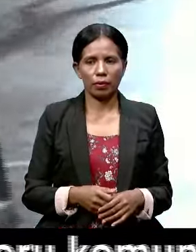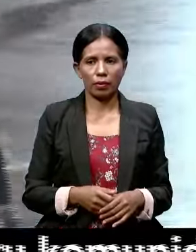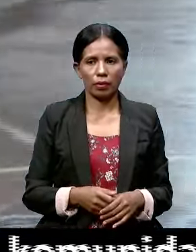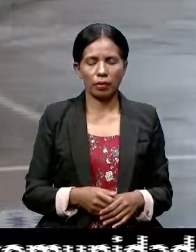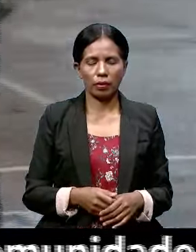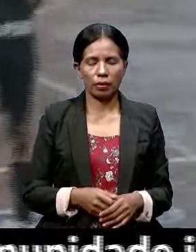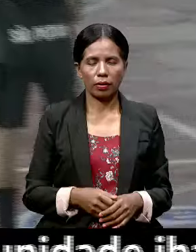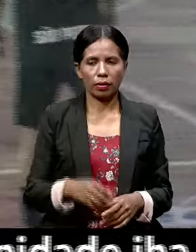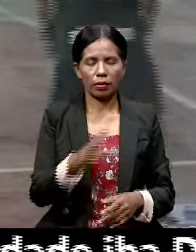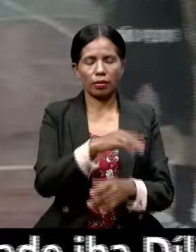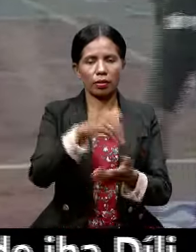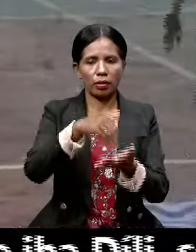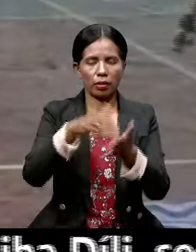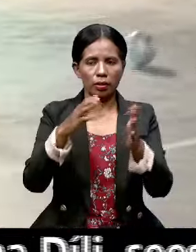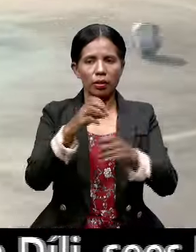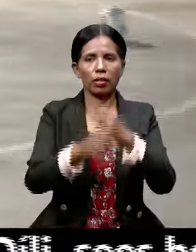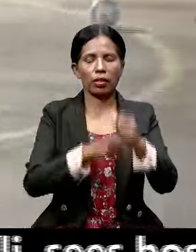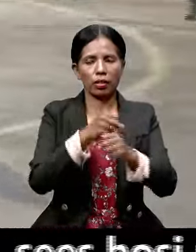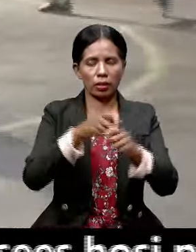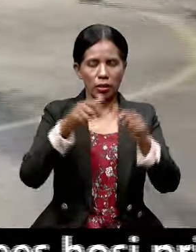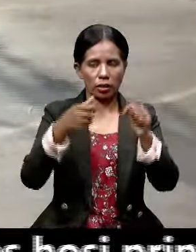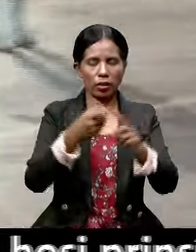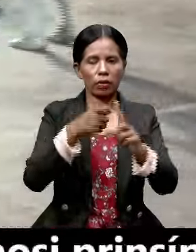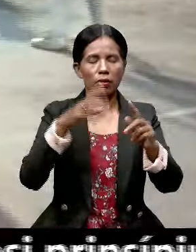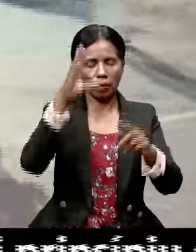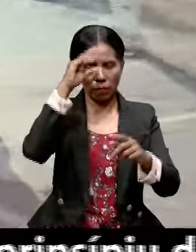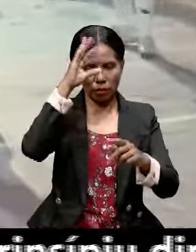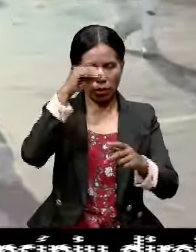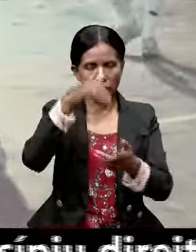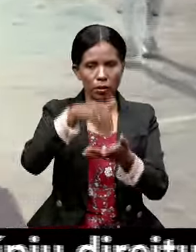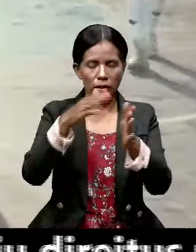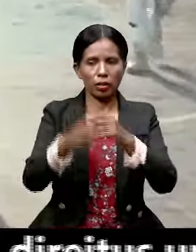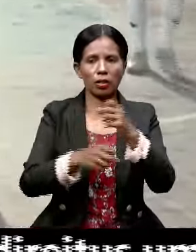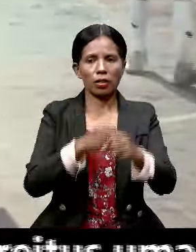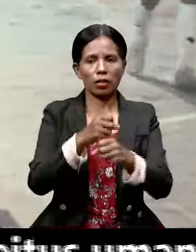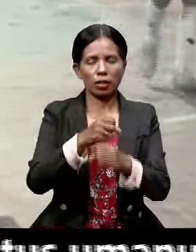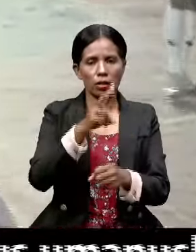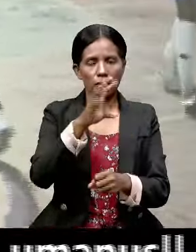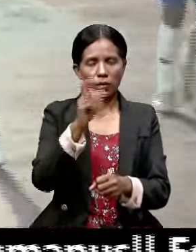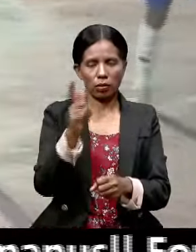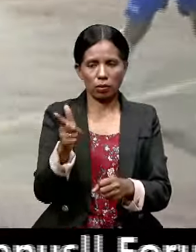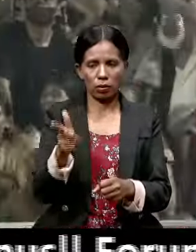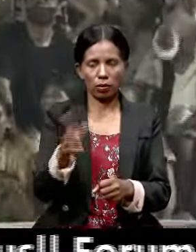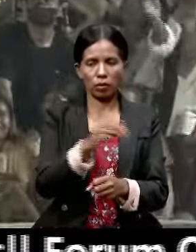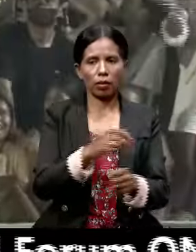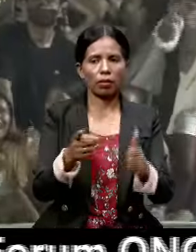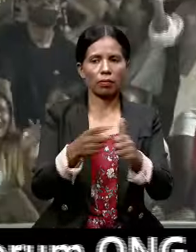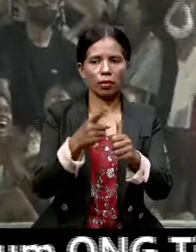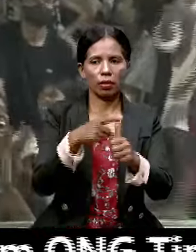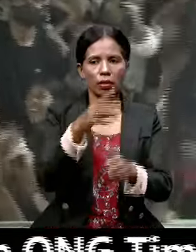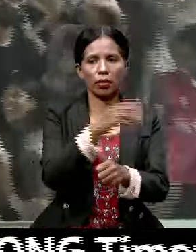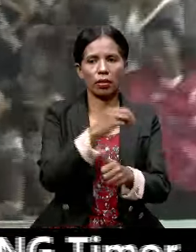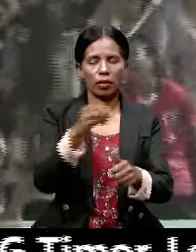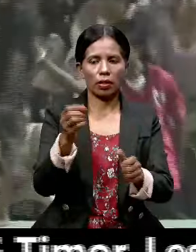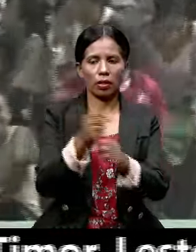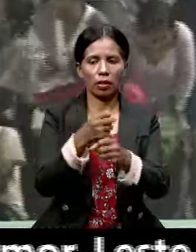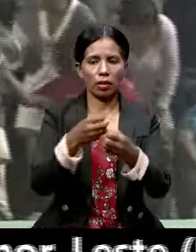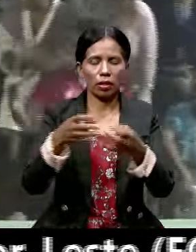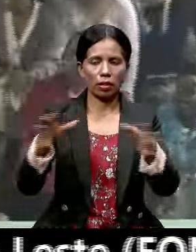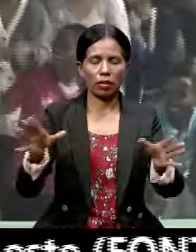Enquanto jogo Alume Cup Tinané, Rússia equipa Mane Alume Tinanri em Rua Ronolu, mas sai primeiro lugar, nebe halako